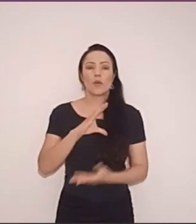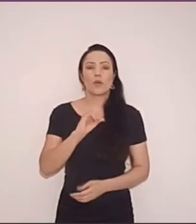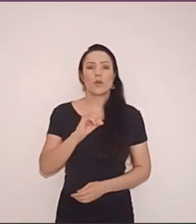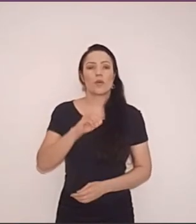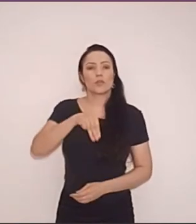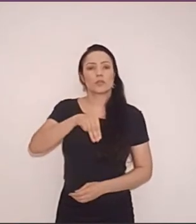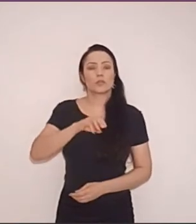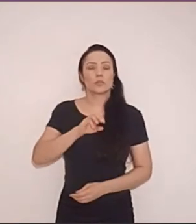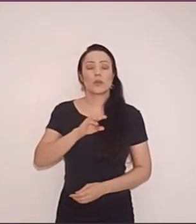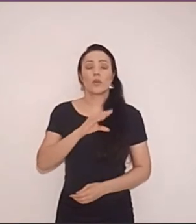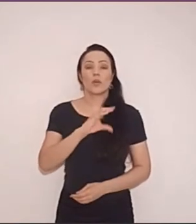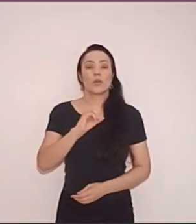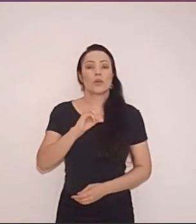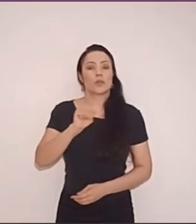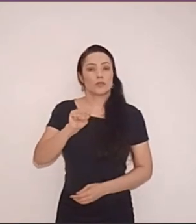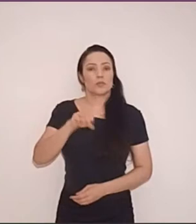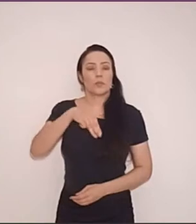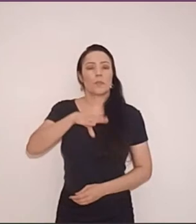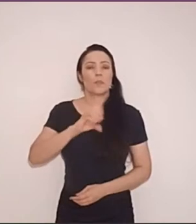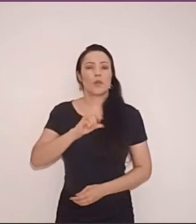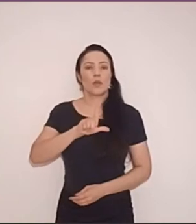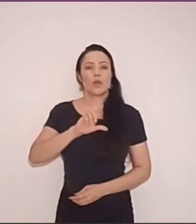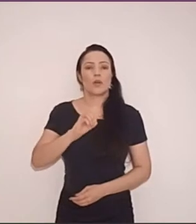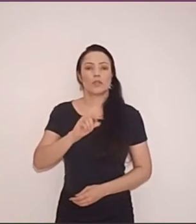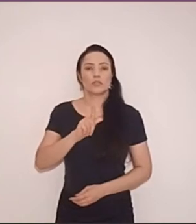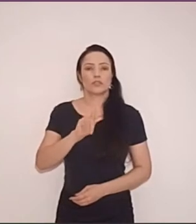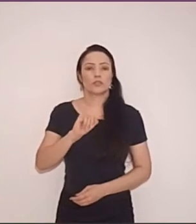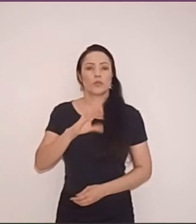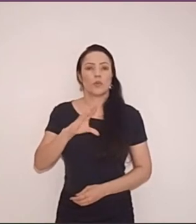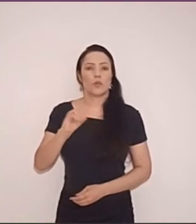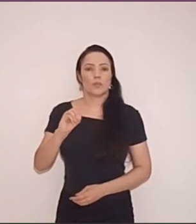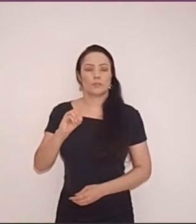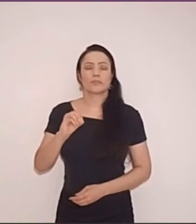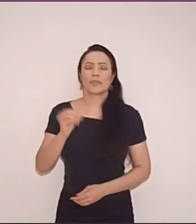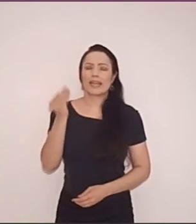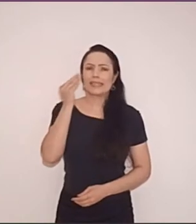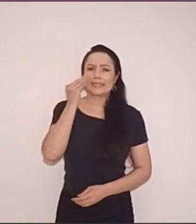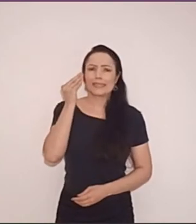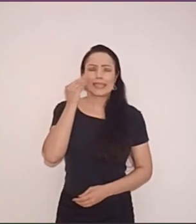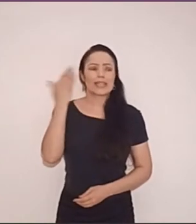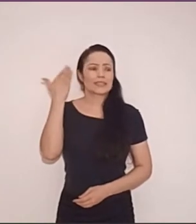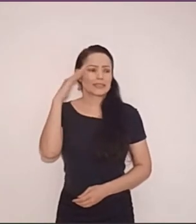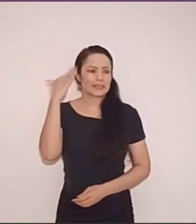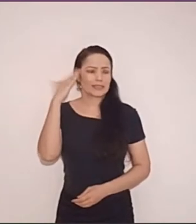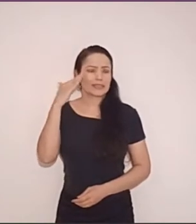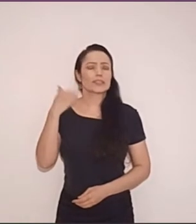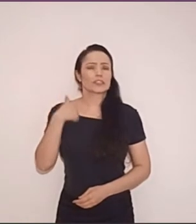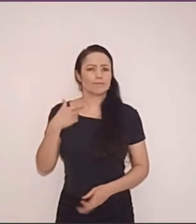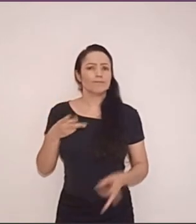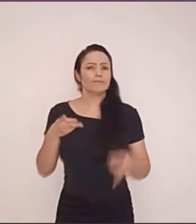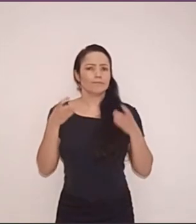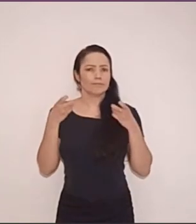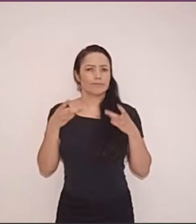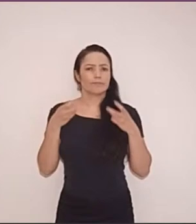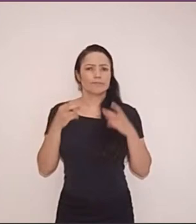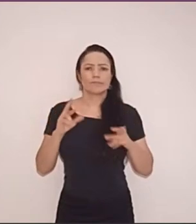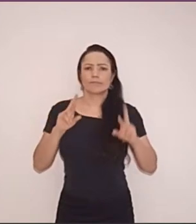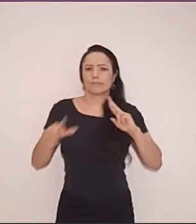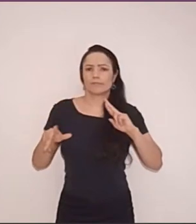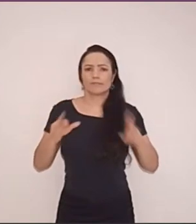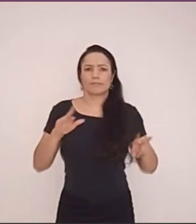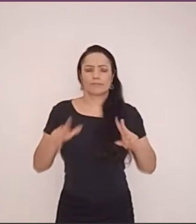longe e falei essa compreensão nessa tentativa de compreensão que eu fui percebendo as